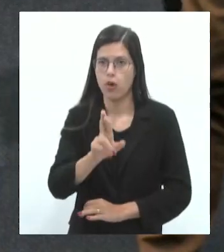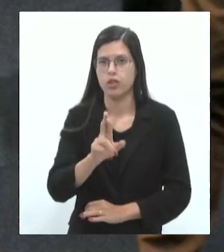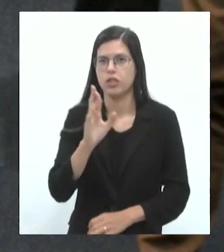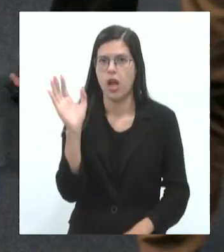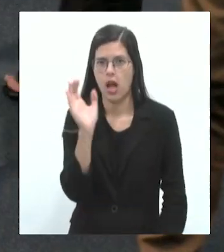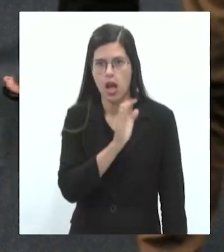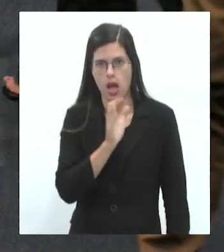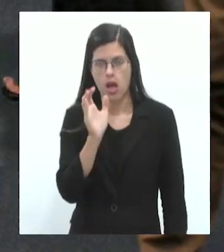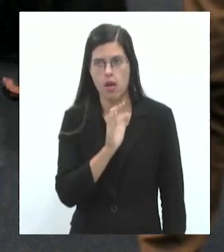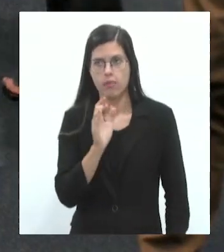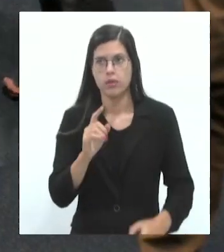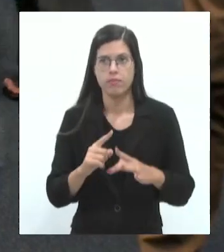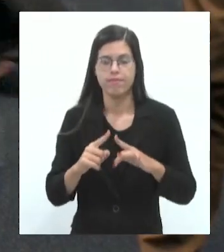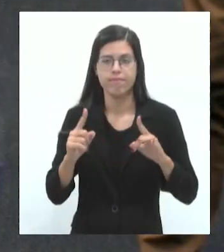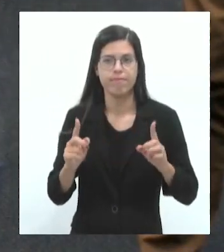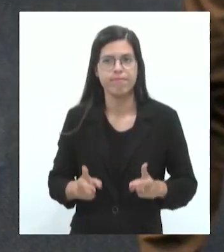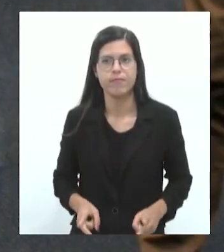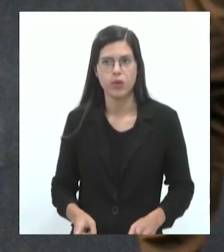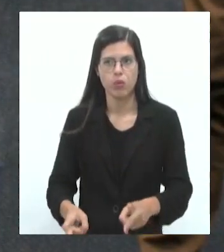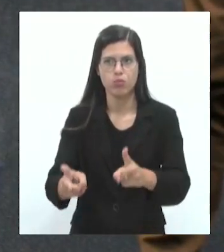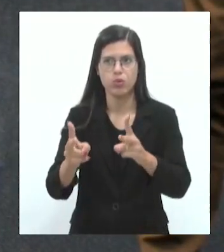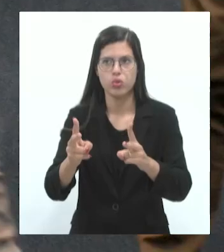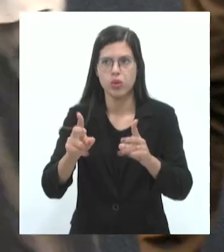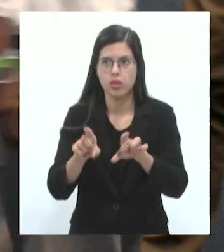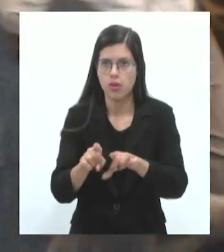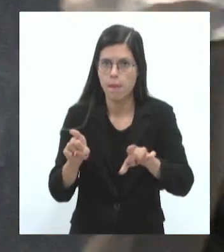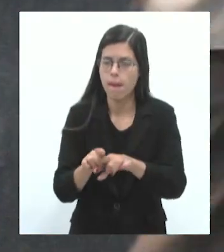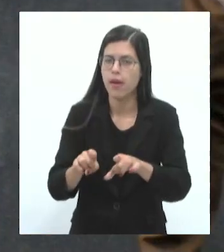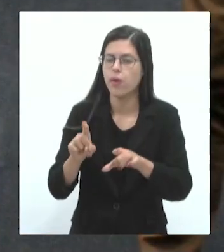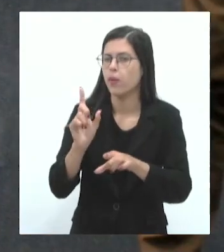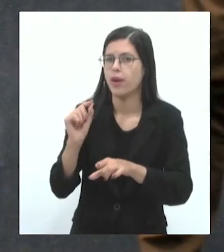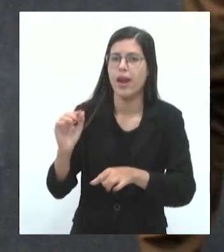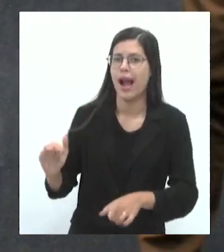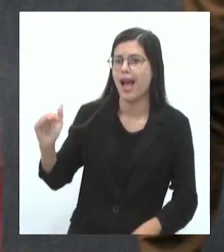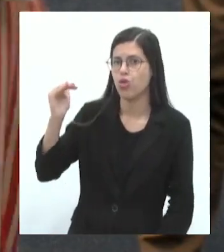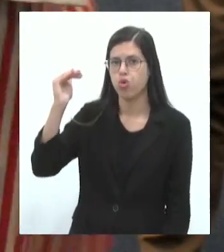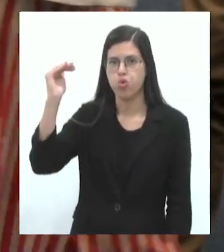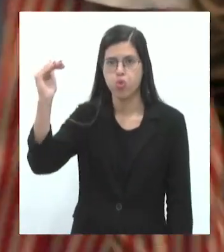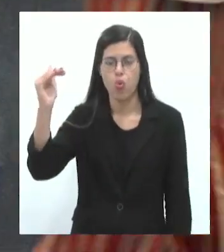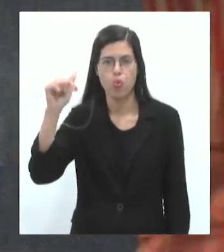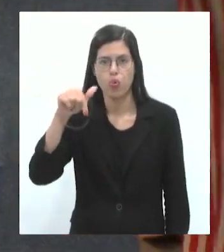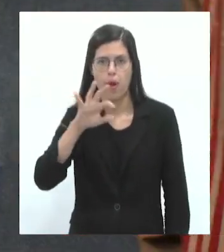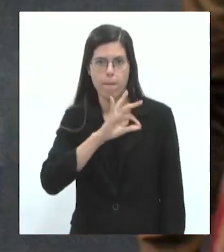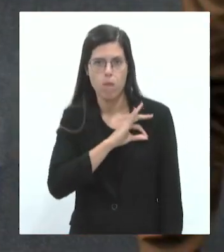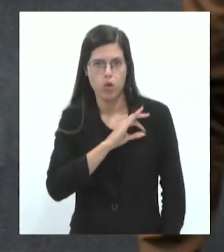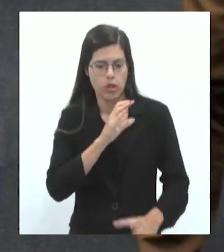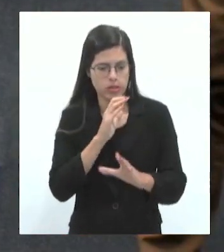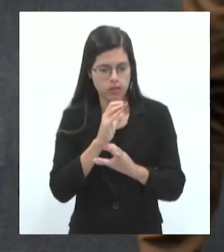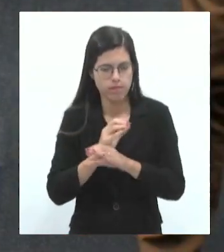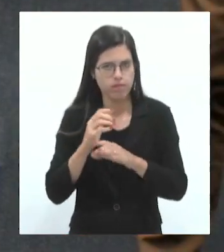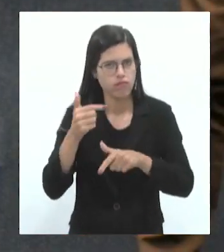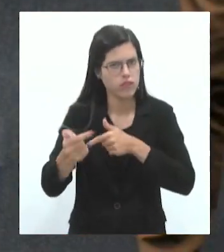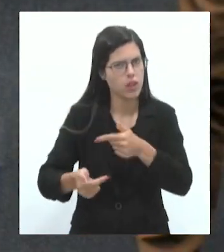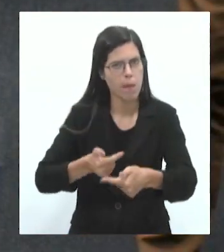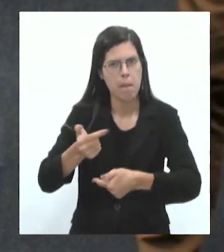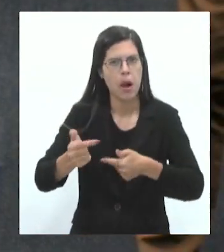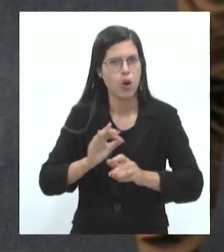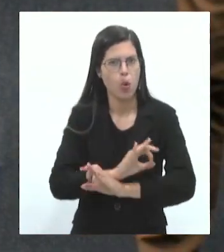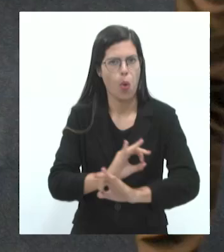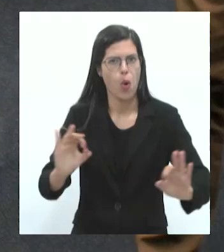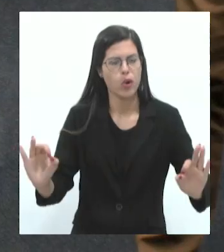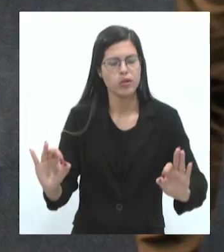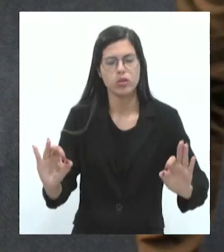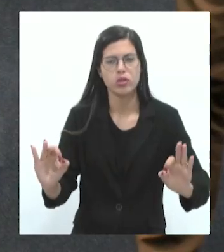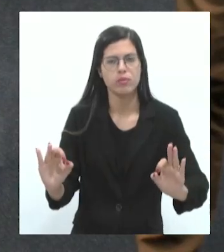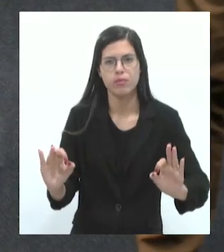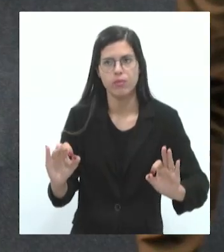ainda temos a questão dos adultos, que também a Polícia Civil tem feito um trabalho incrível, inclusive